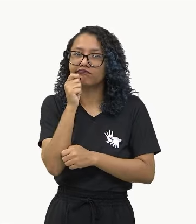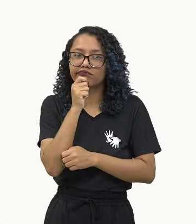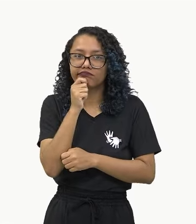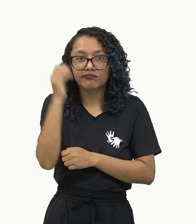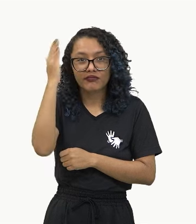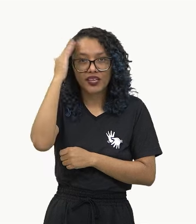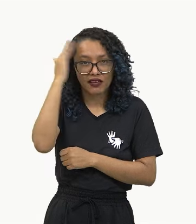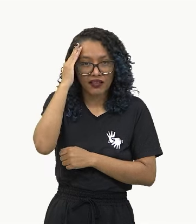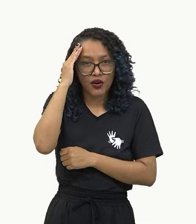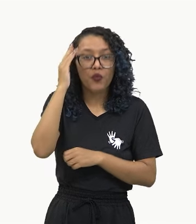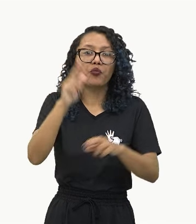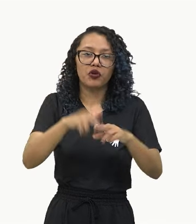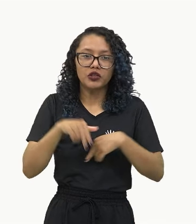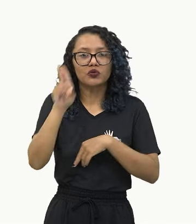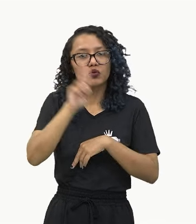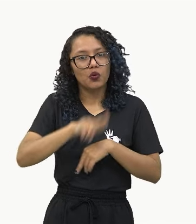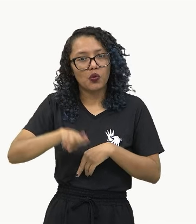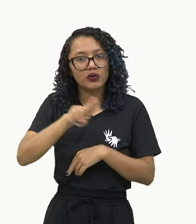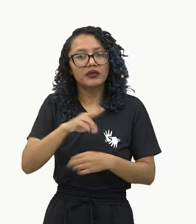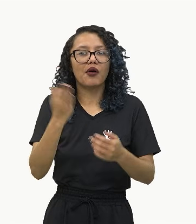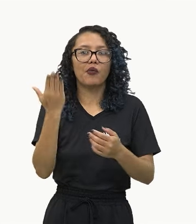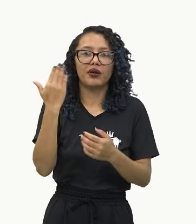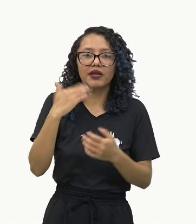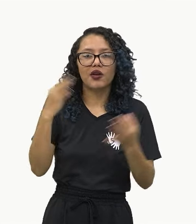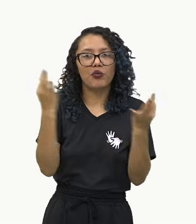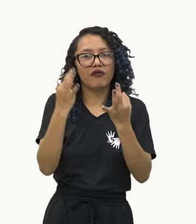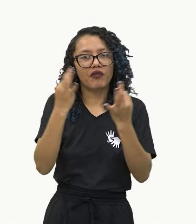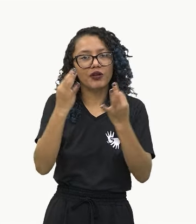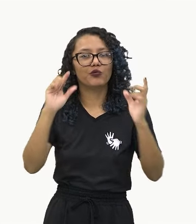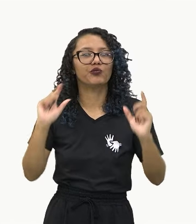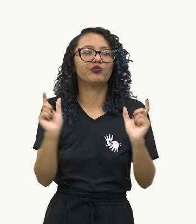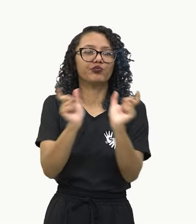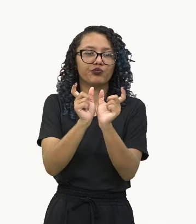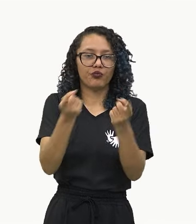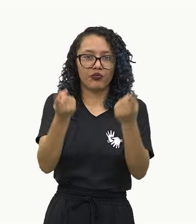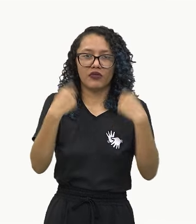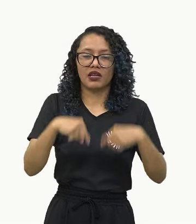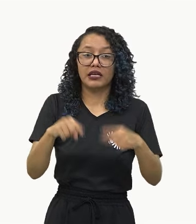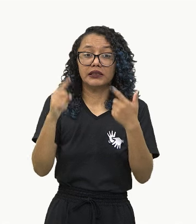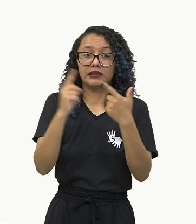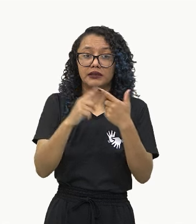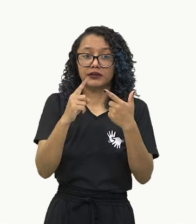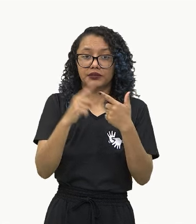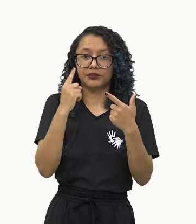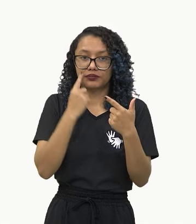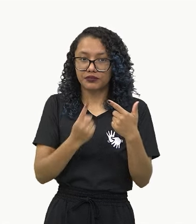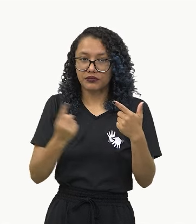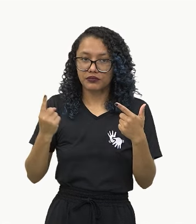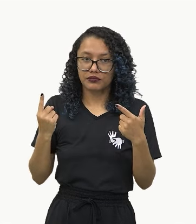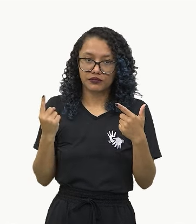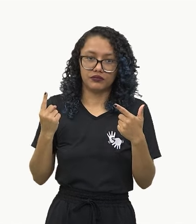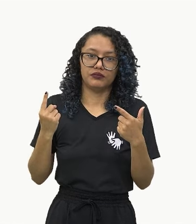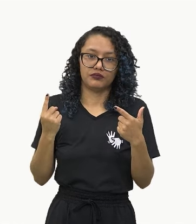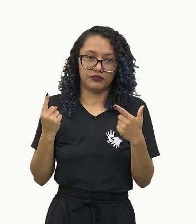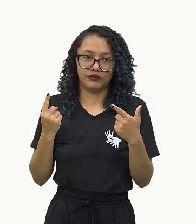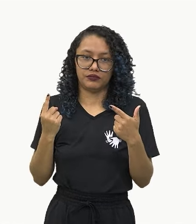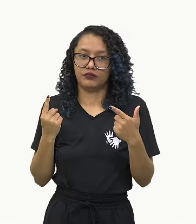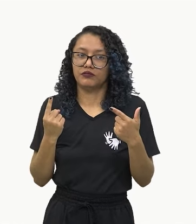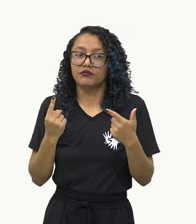perfeito composto. O nosso segundo uso diz ações que se situam em